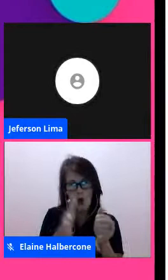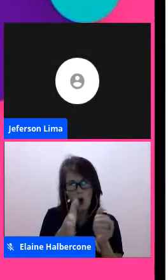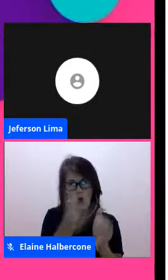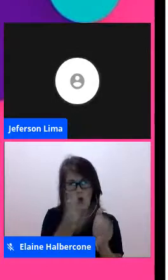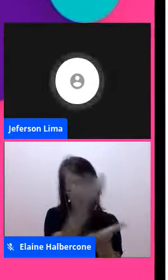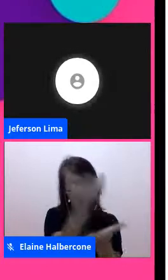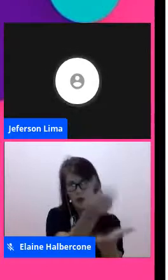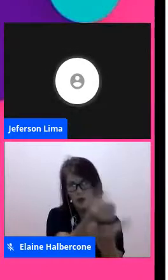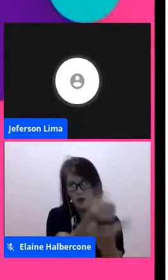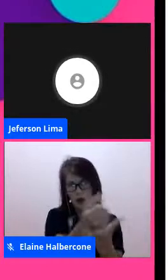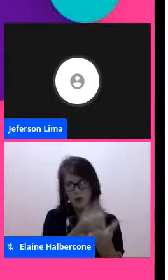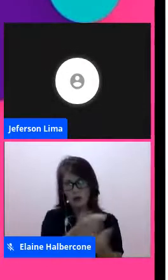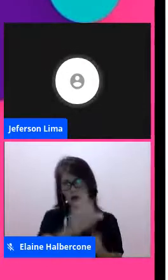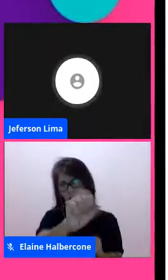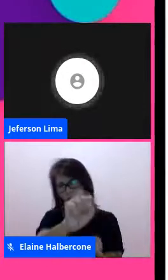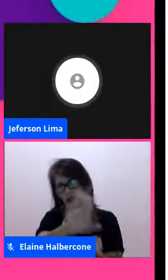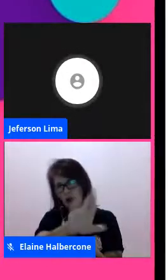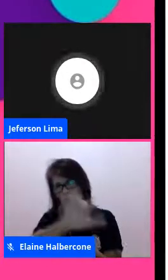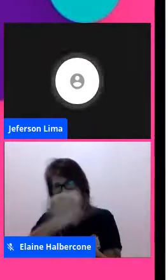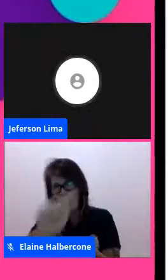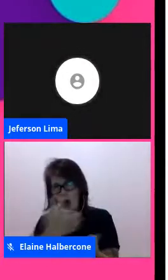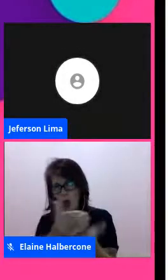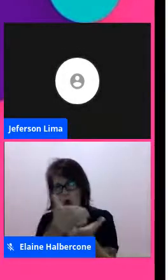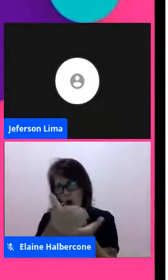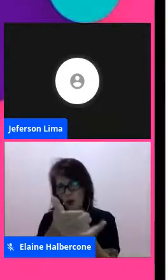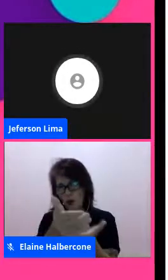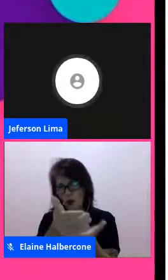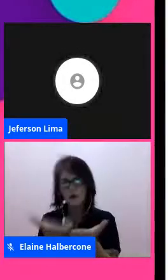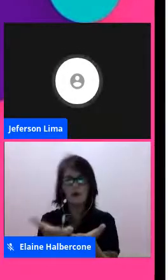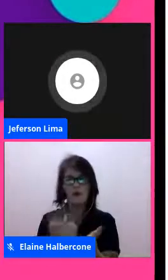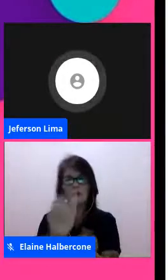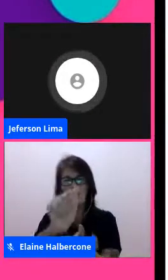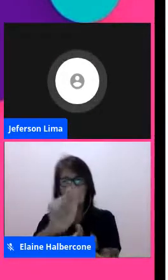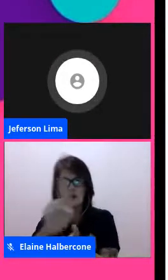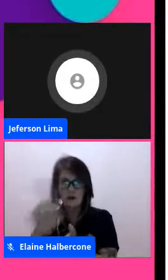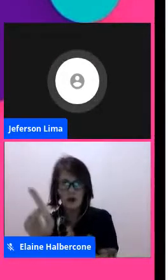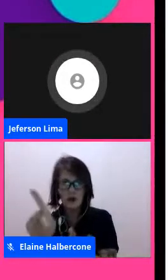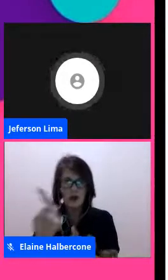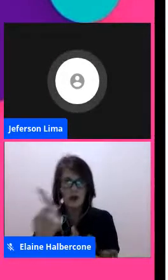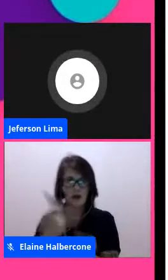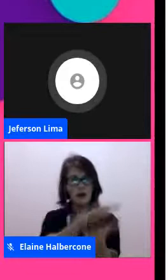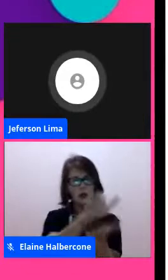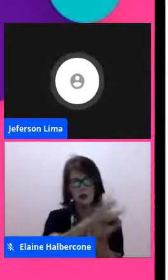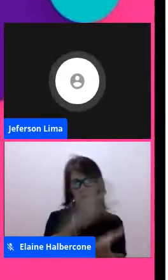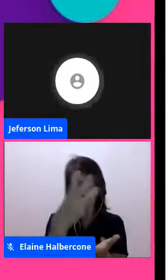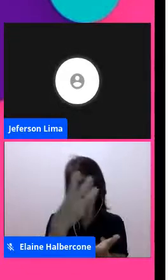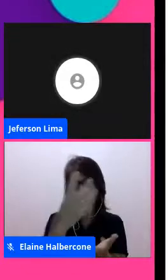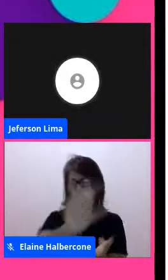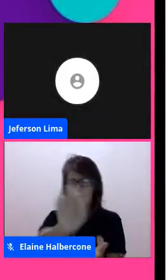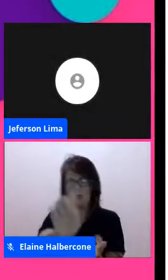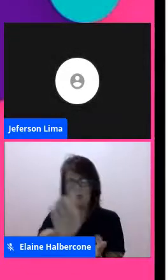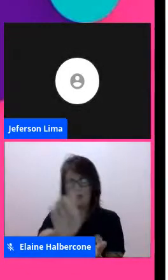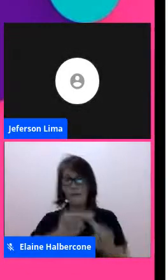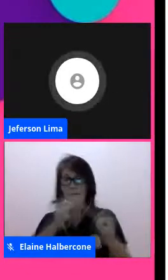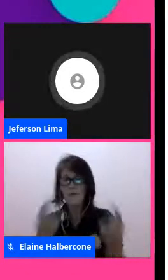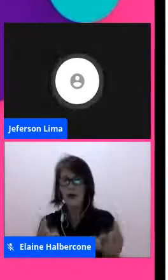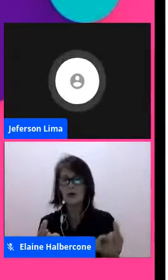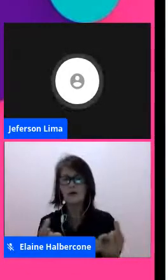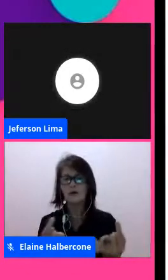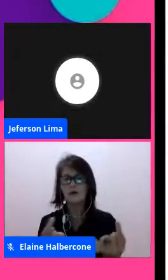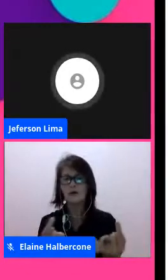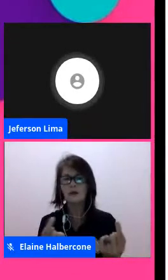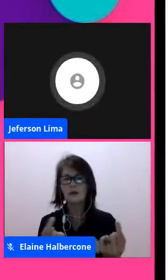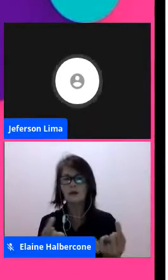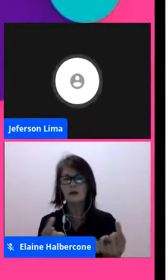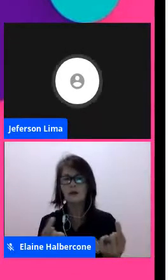vai. Né, tem aí o comecinho aí, né, vamos lá, impressoras 3D não, mas soluções aí de CAM,